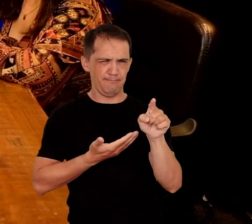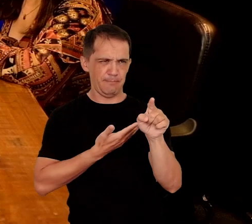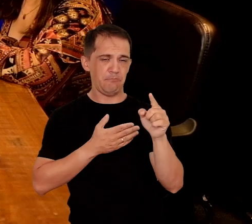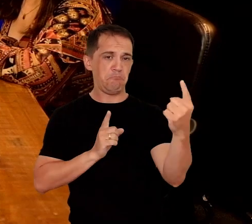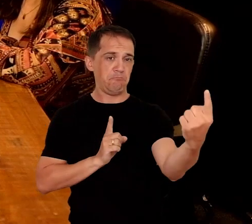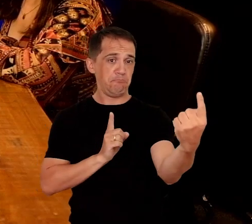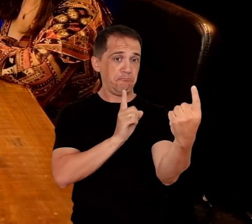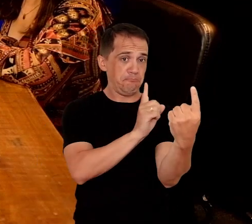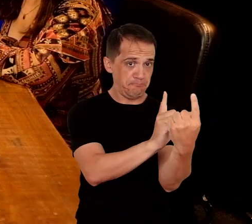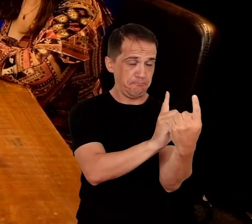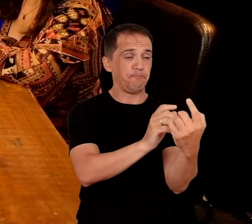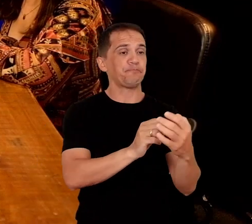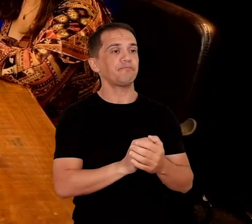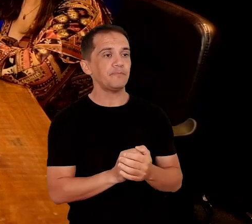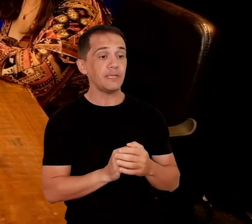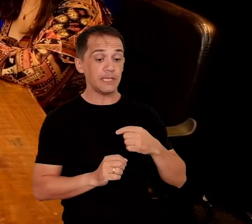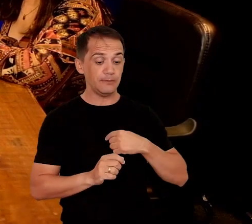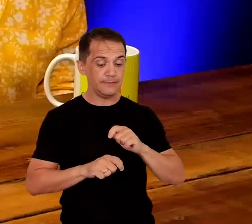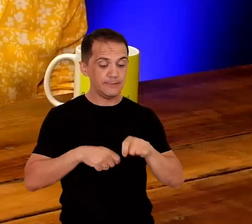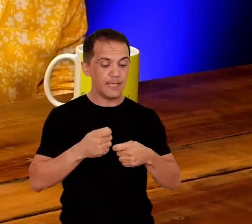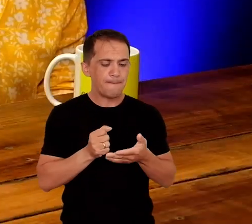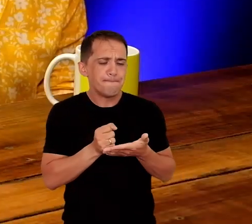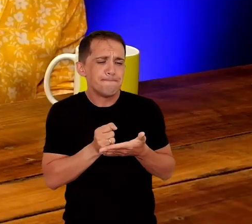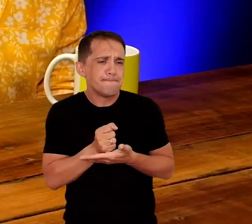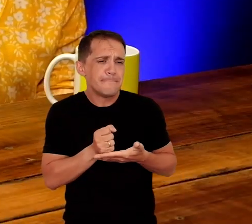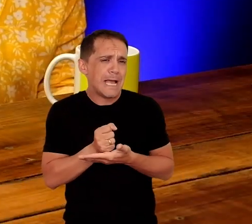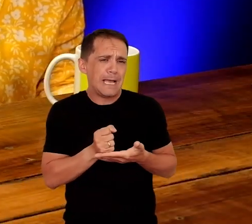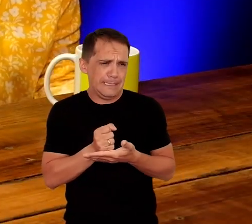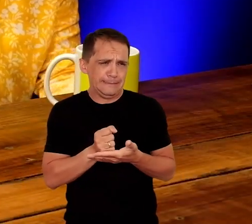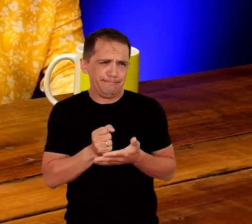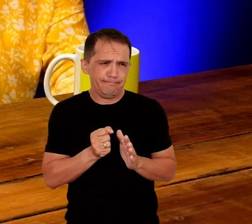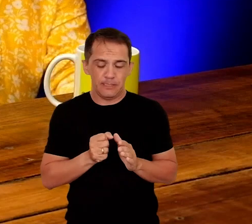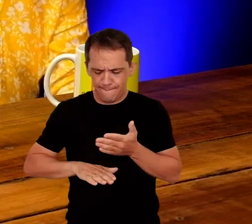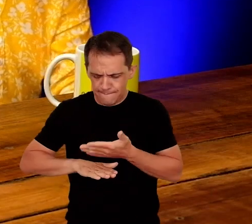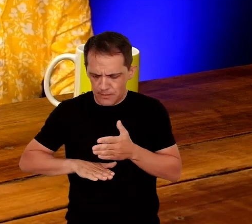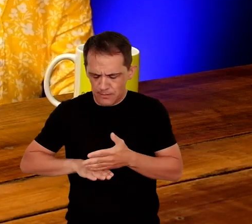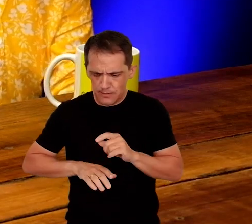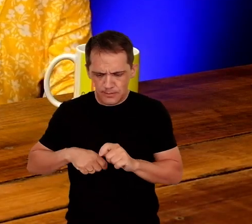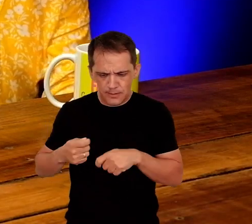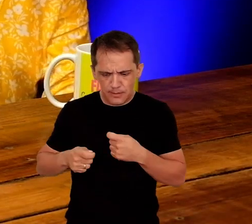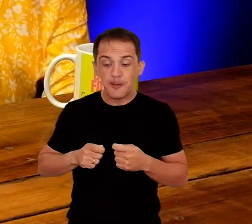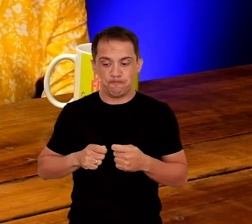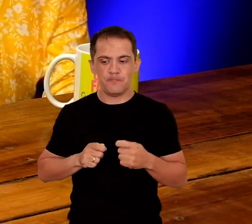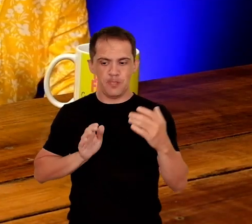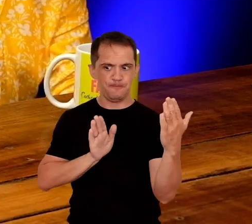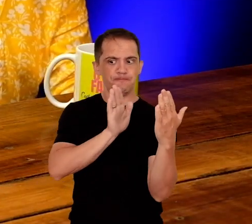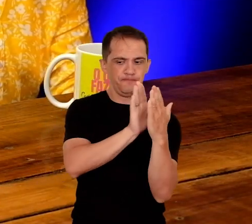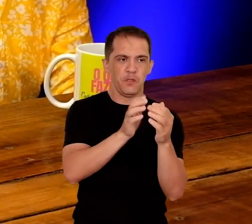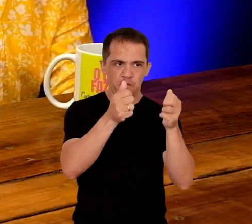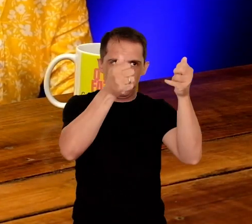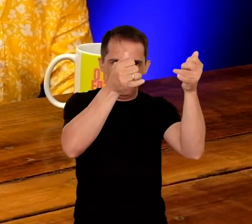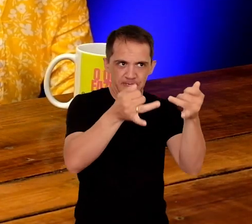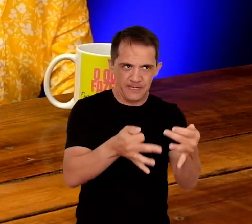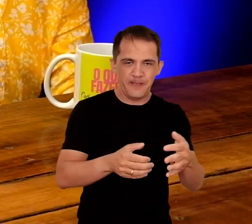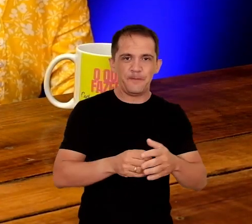de acordo com aquilo que eu tinha aprendido, né? Um básico do básico. E eu aprendi, né? Até treinei em casa, assim, para depois